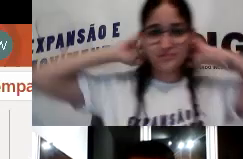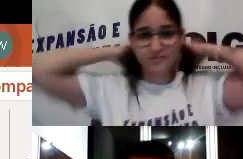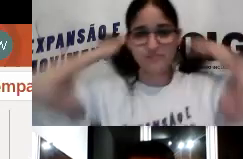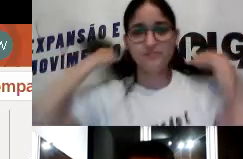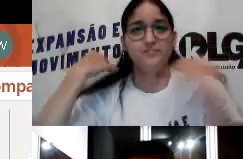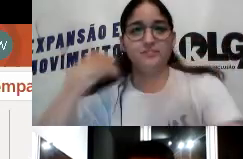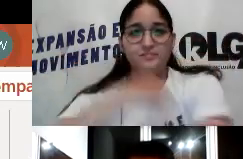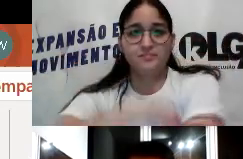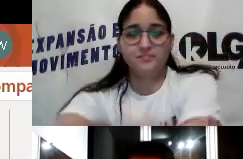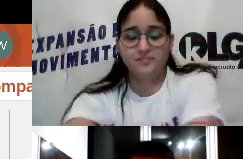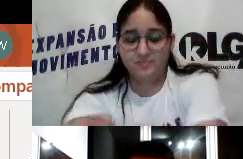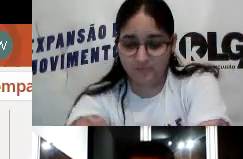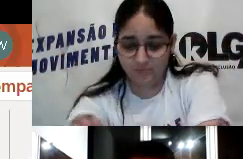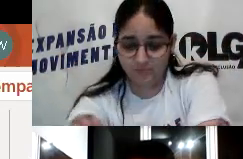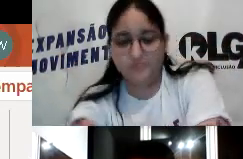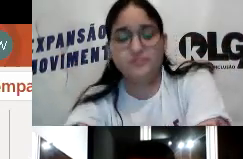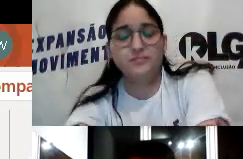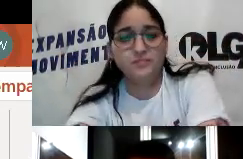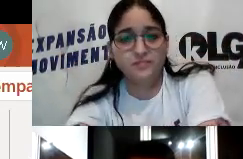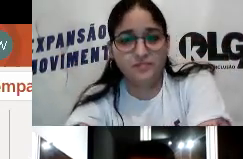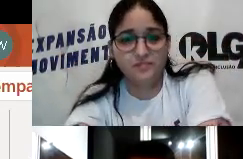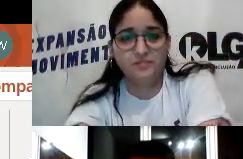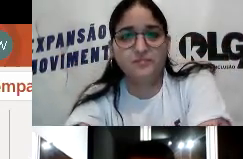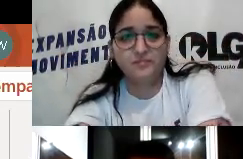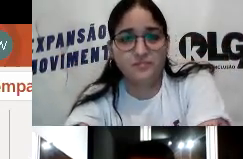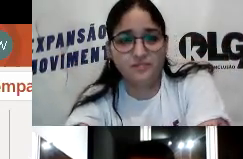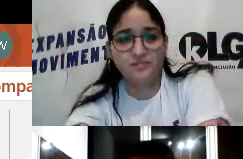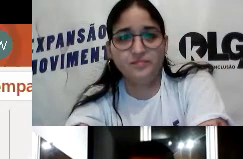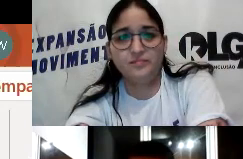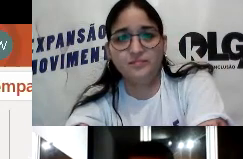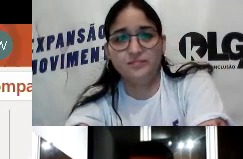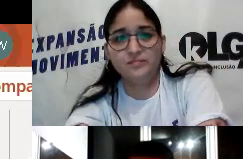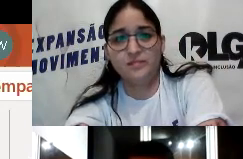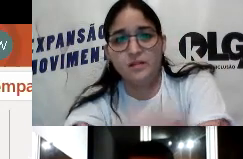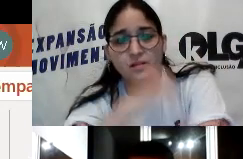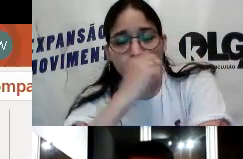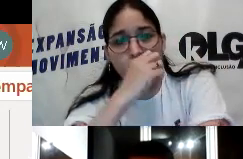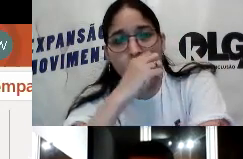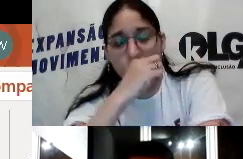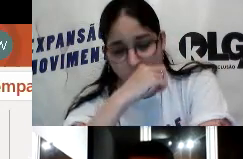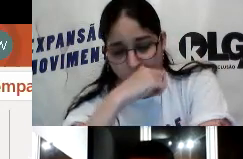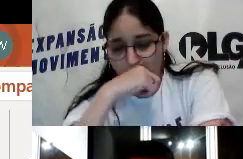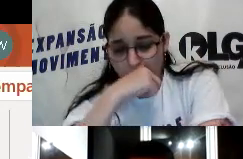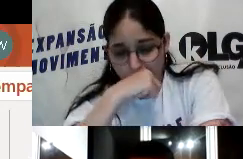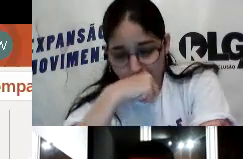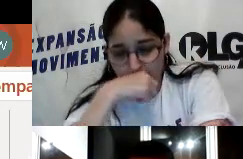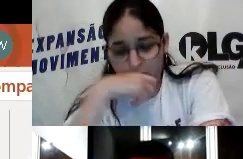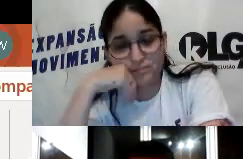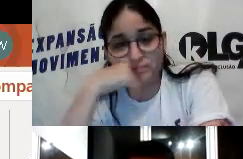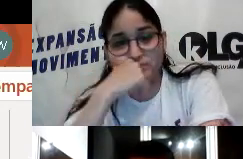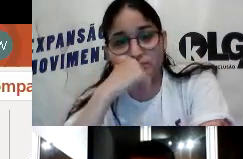cansar nunca. Parabéns pela sua clareza, sua dedicação, o seu humanismo aí que a Natália já